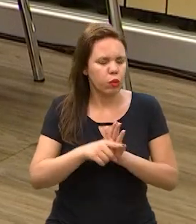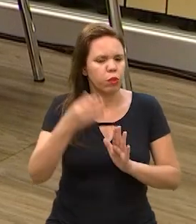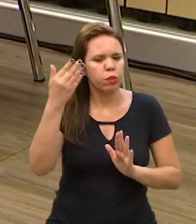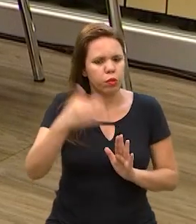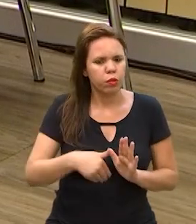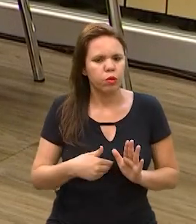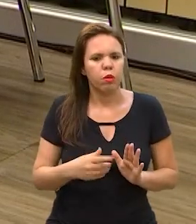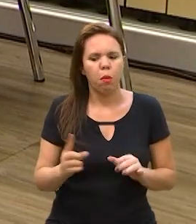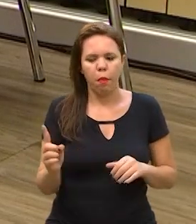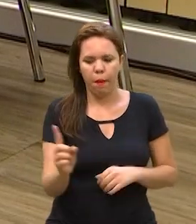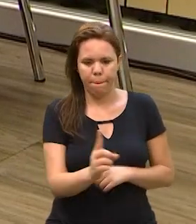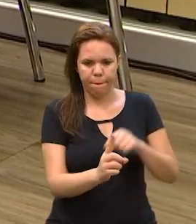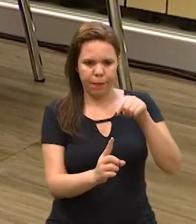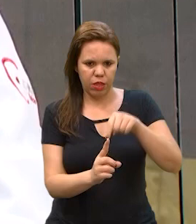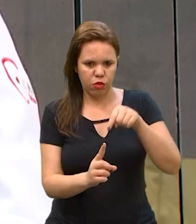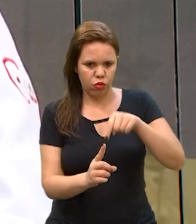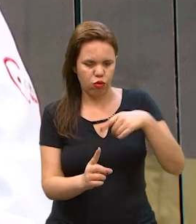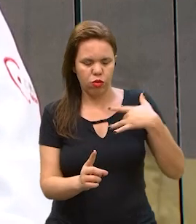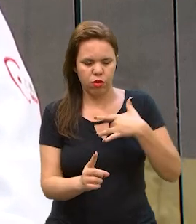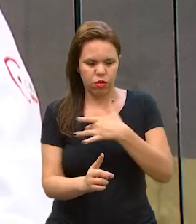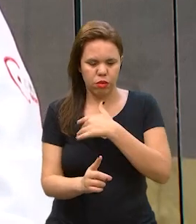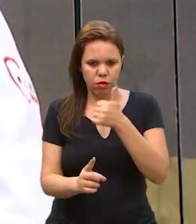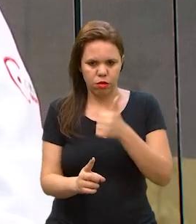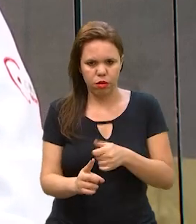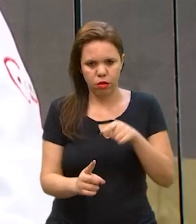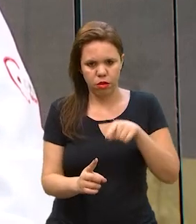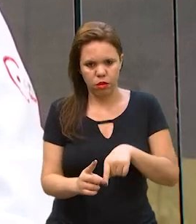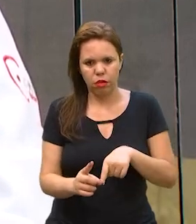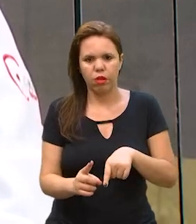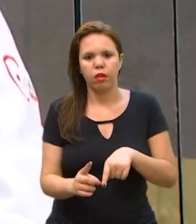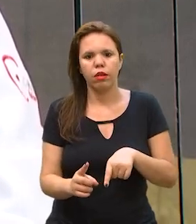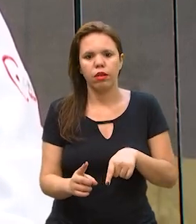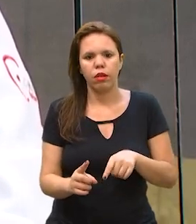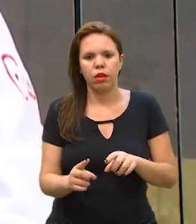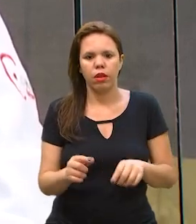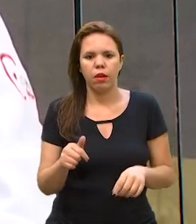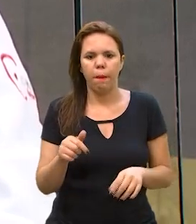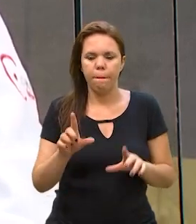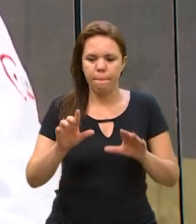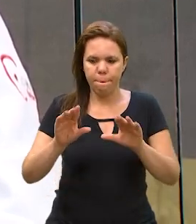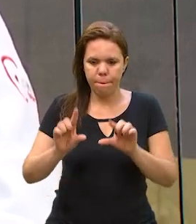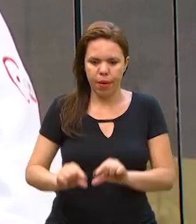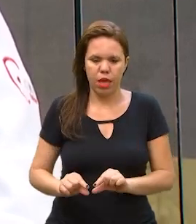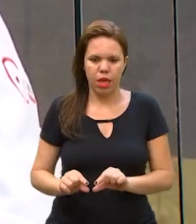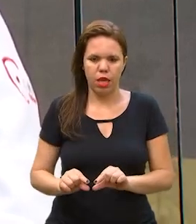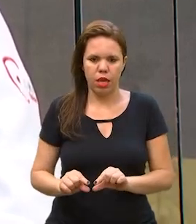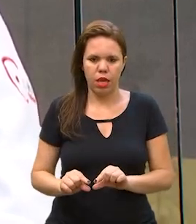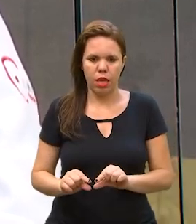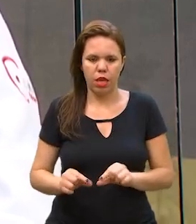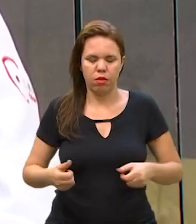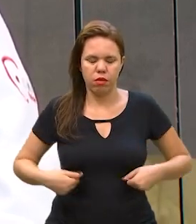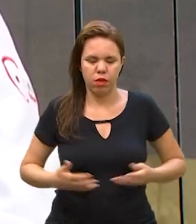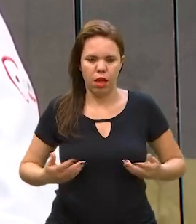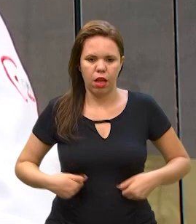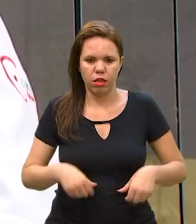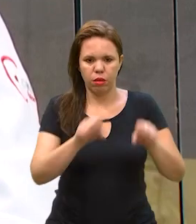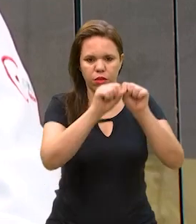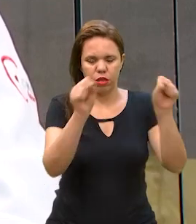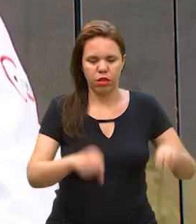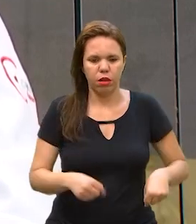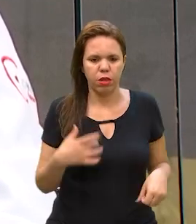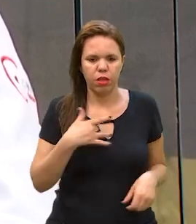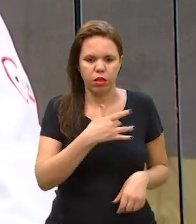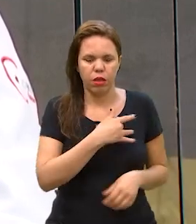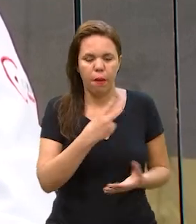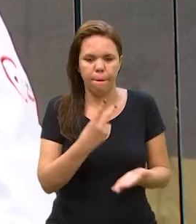mostram que um paciente saudável, ele custa 7 vezes menos para o sistema de saúde do que um